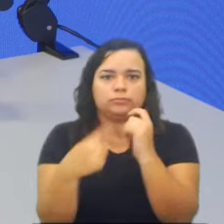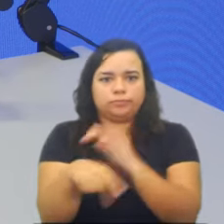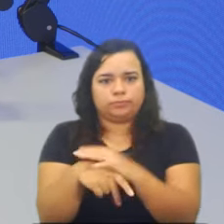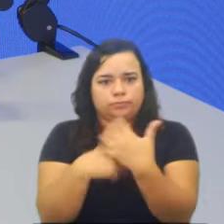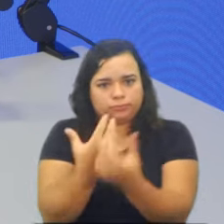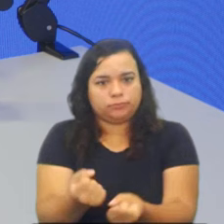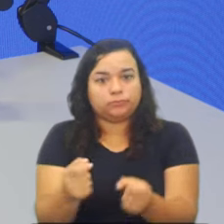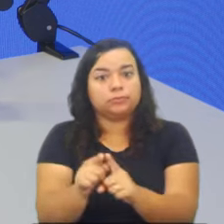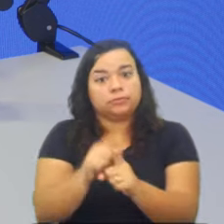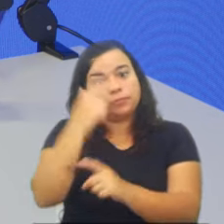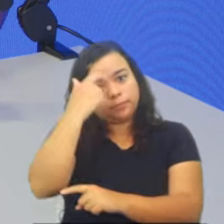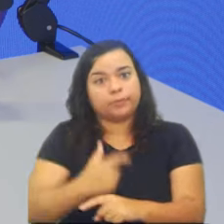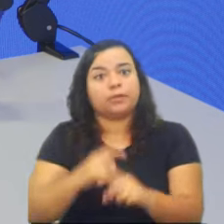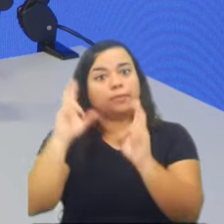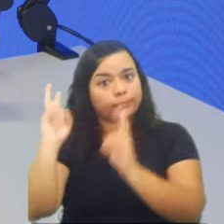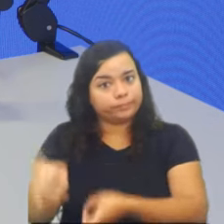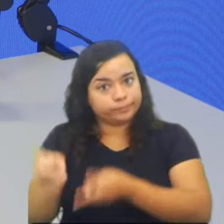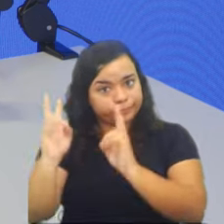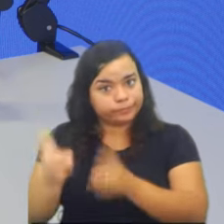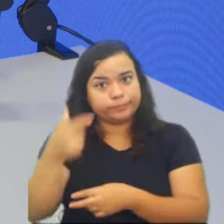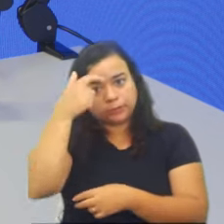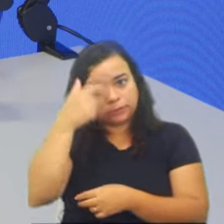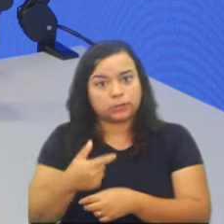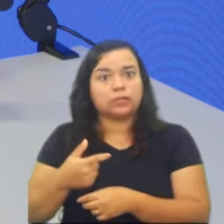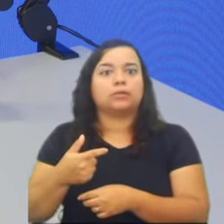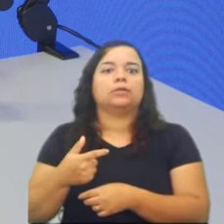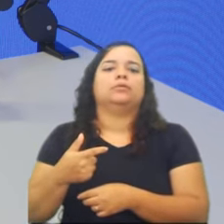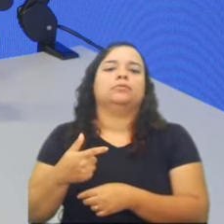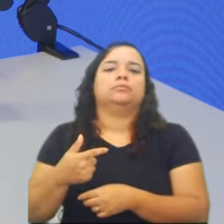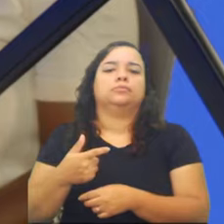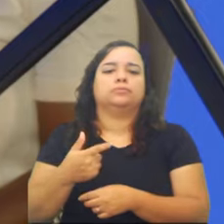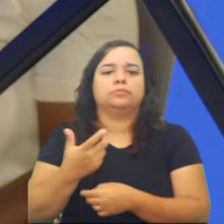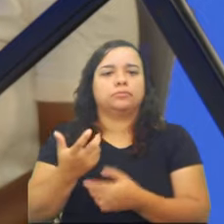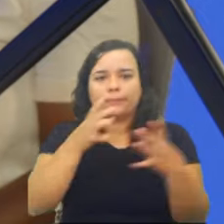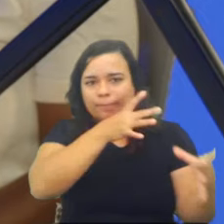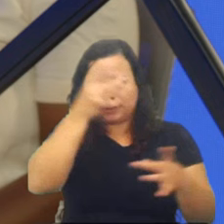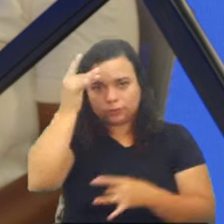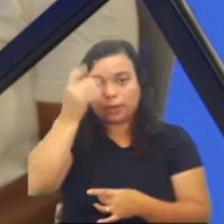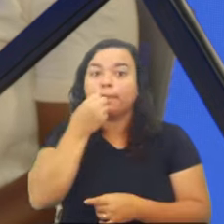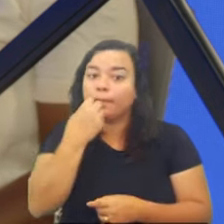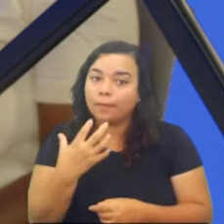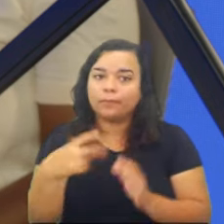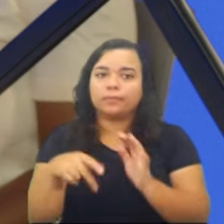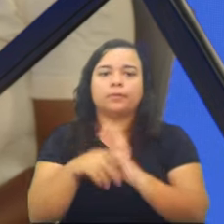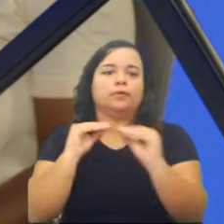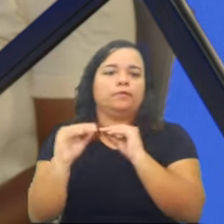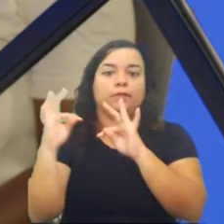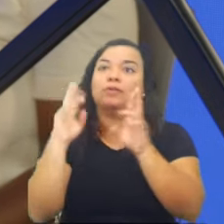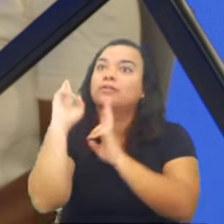e e podendo ser o mocinho da novela também né também né a liberdade da exist e e todo mundo